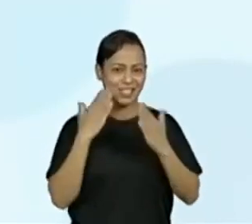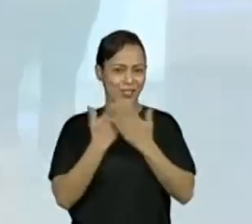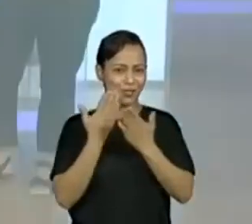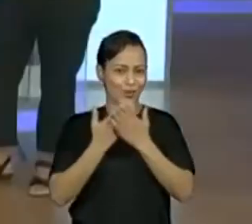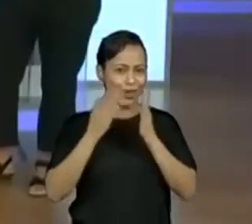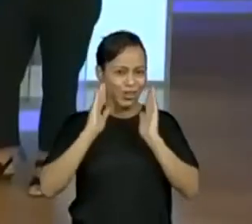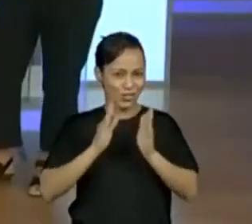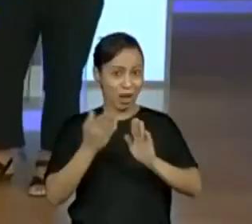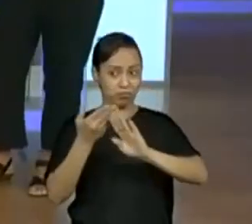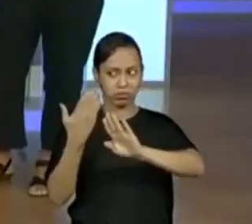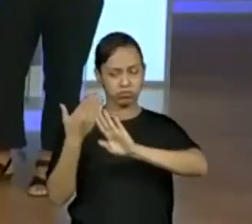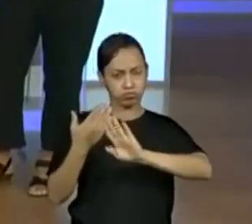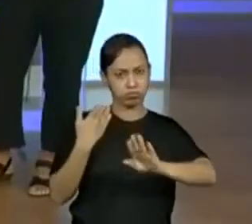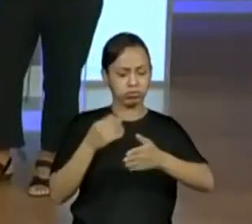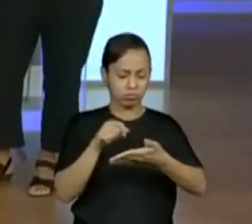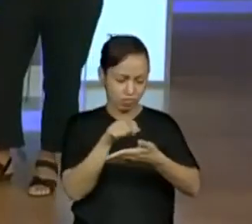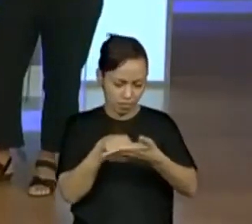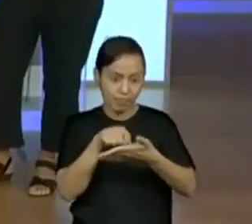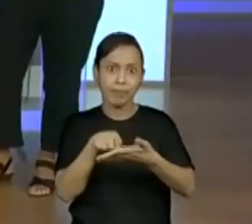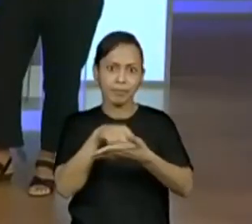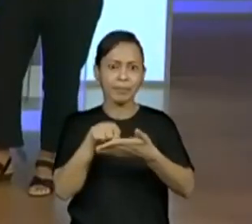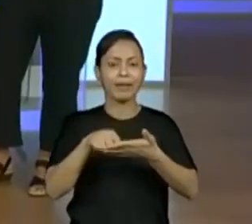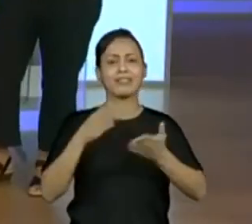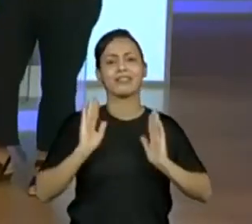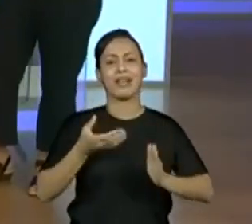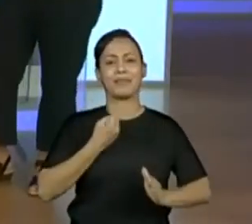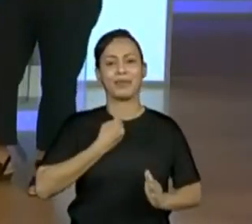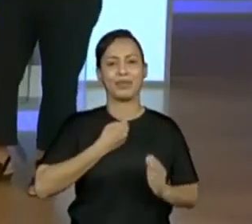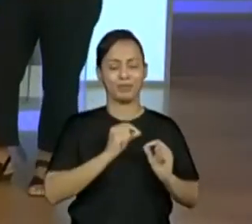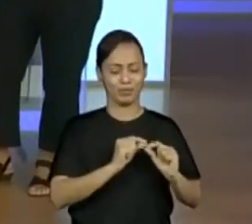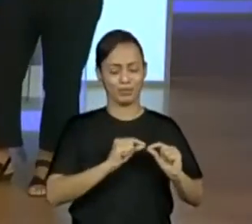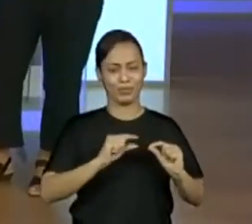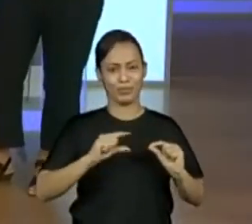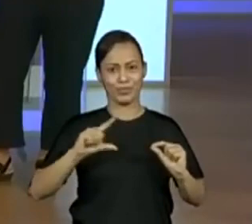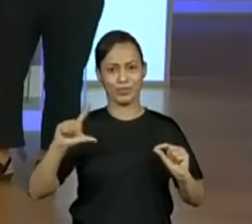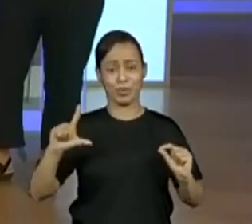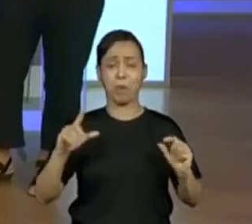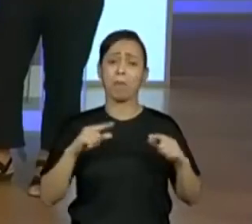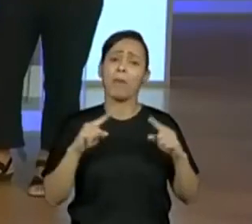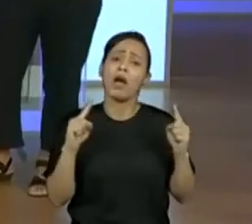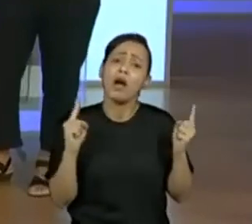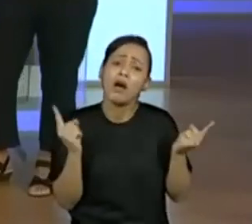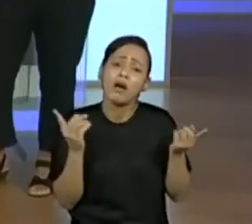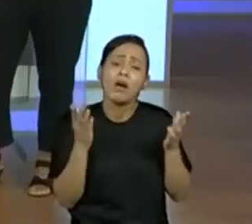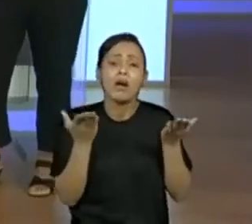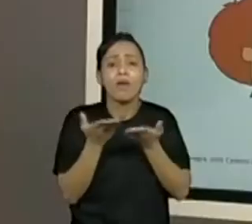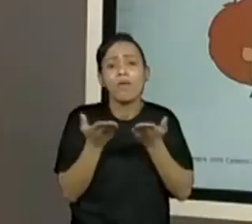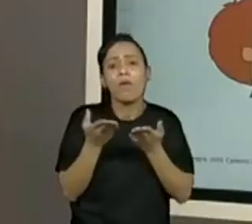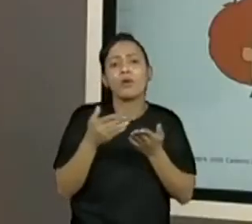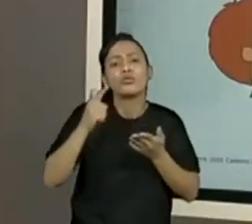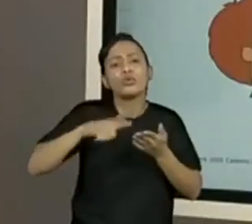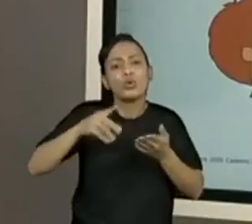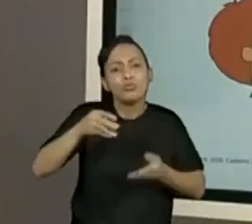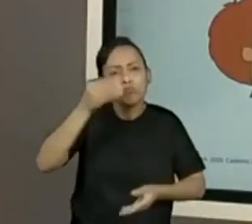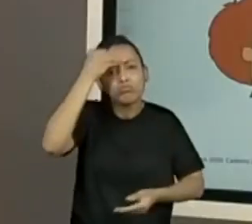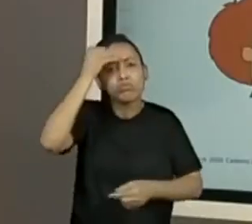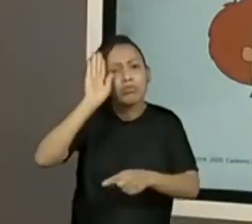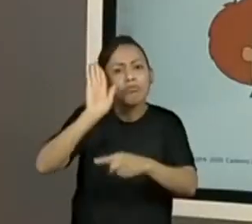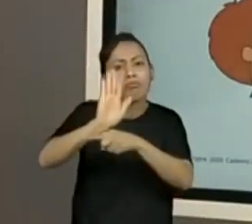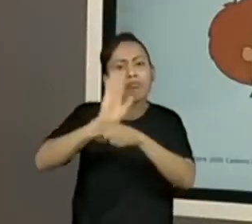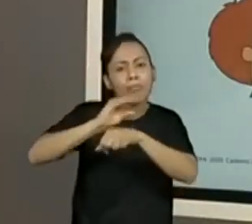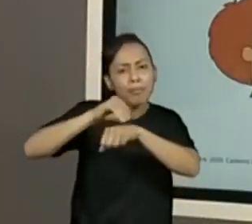estamos retomando, sempre frisando isso, que nós estamos aí aprofundando os conhecimentos já adquiridos através das habilidades